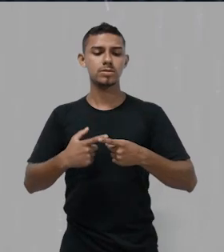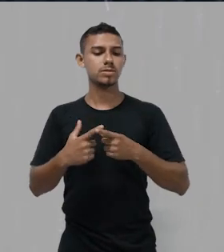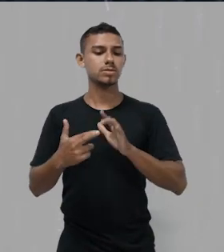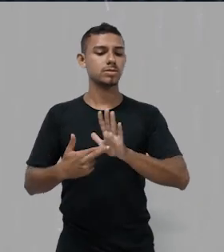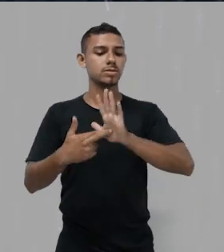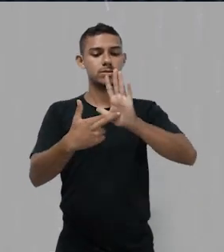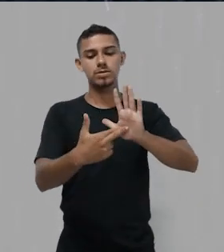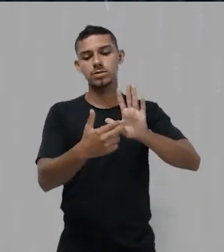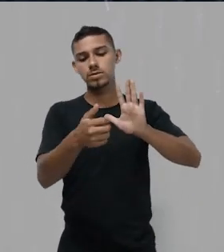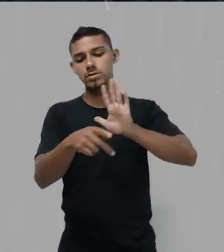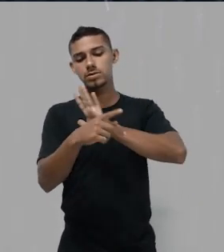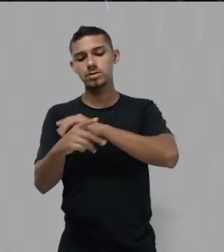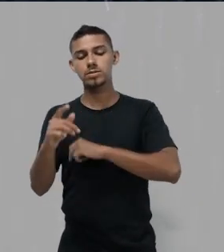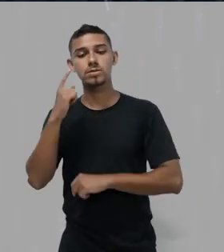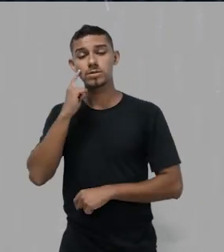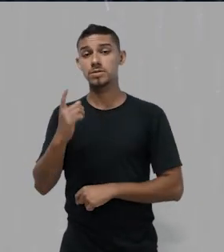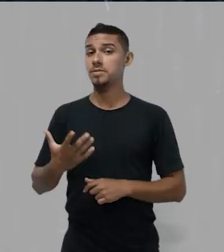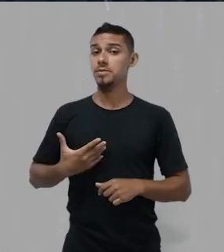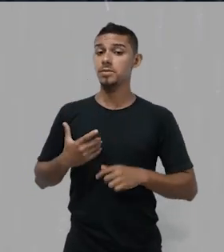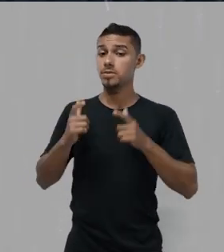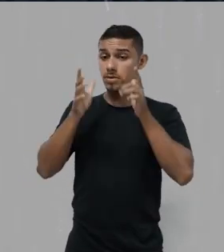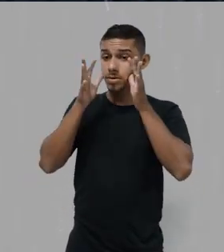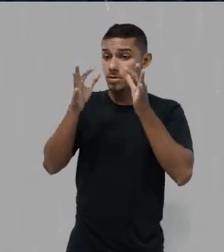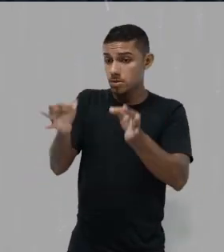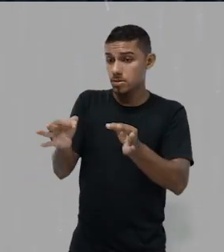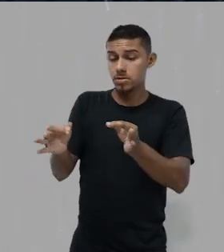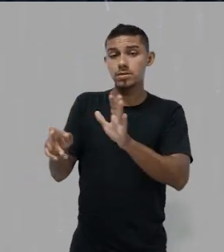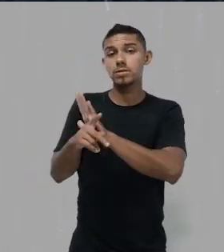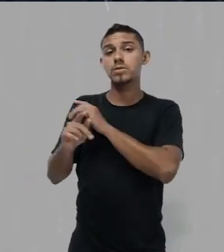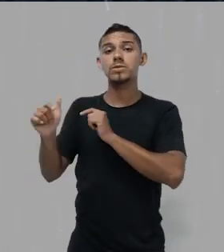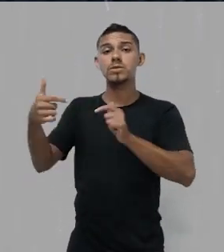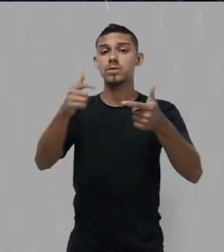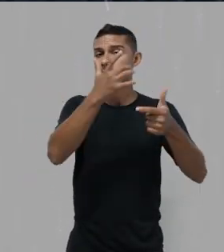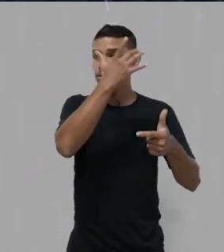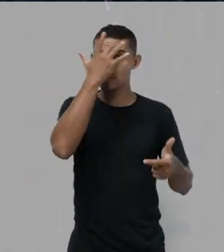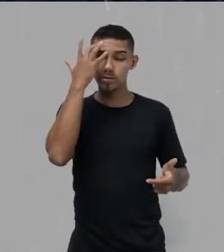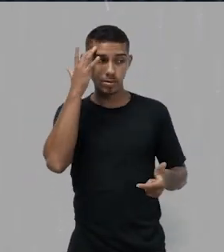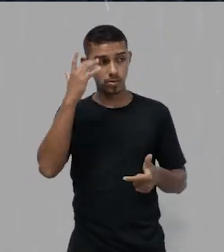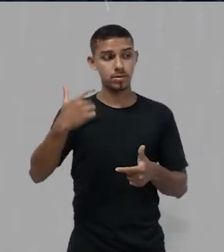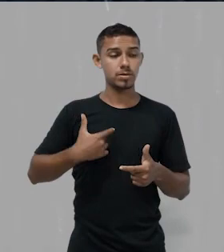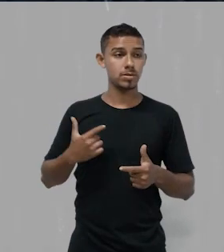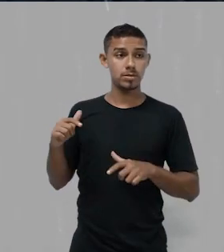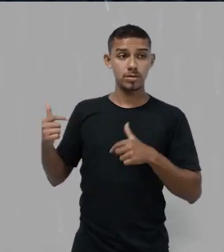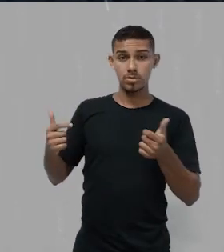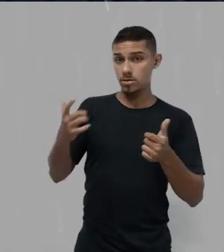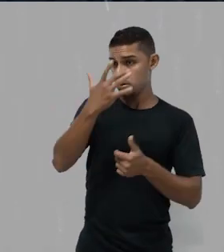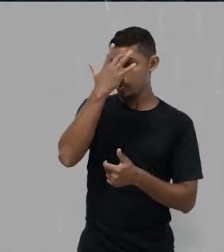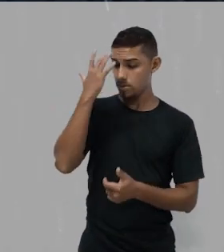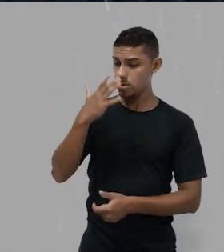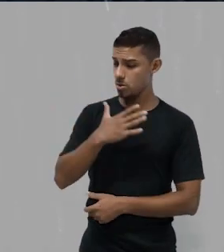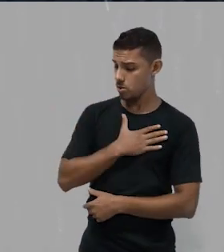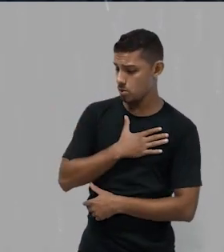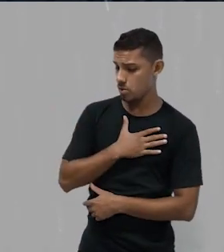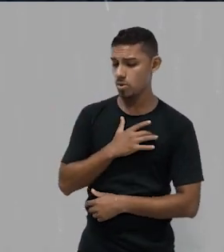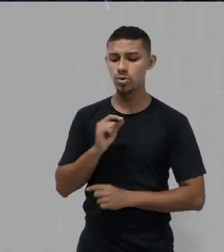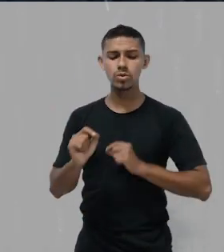maneira? Por que que aquilo chamou mais atenção para ele do que dos outros? Será que outras pessoas vão gostar? O que eu vejo, o que eu